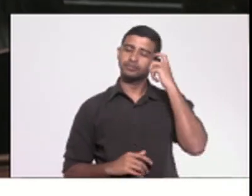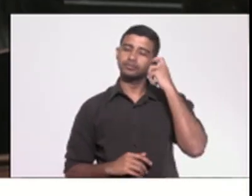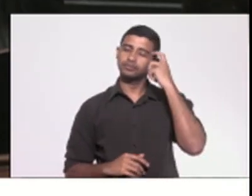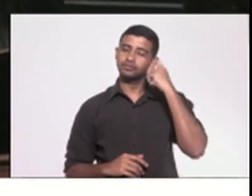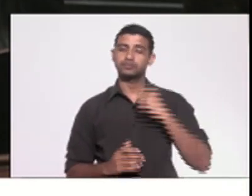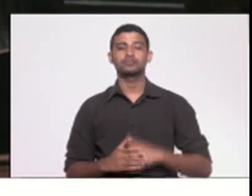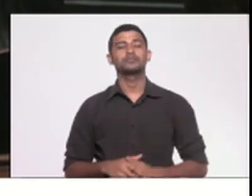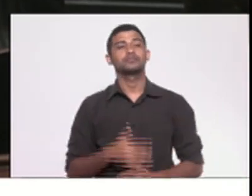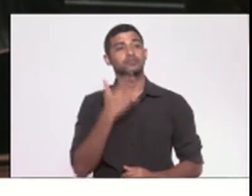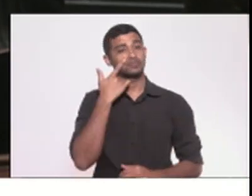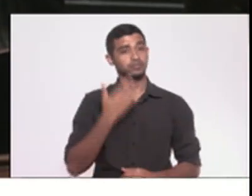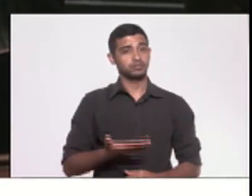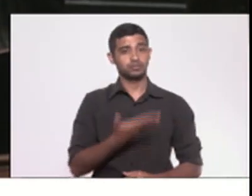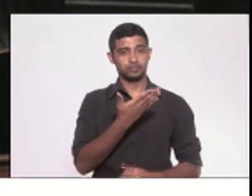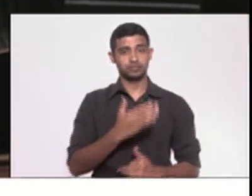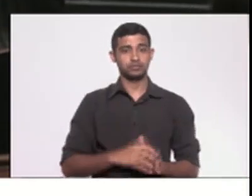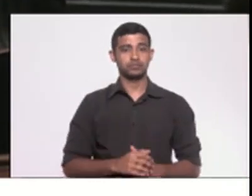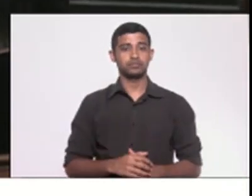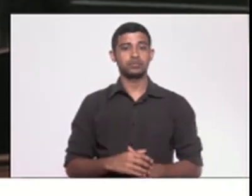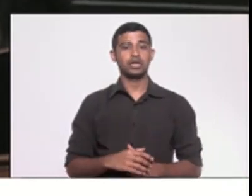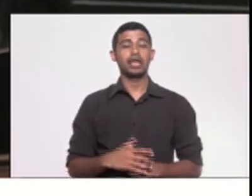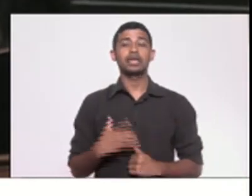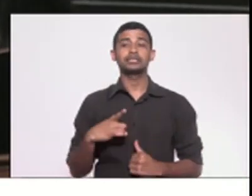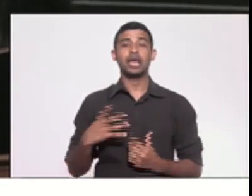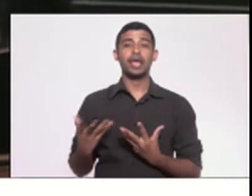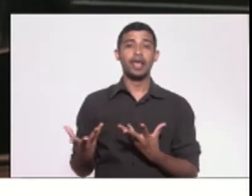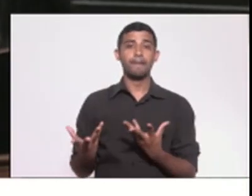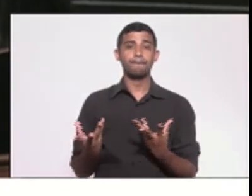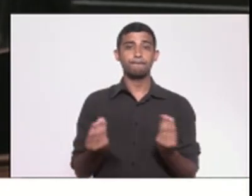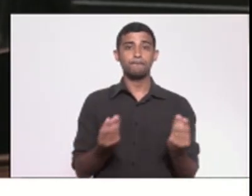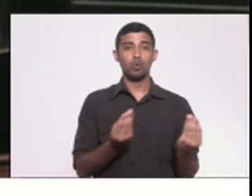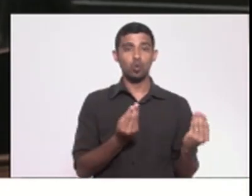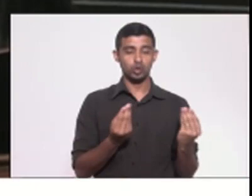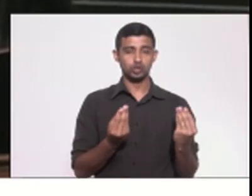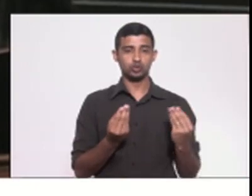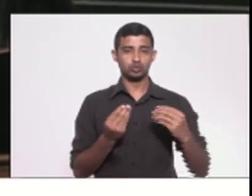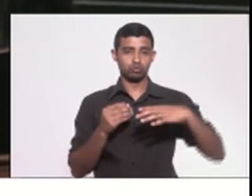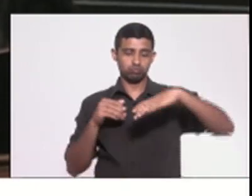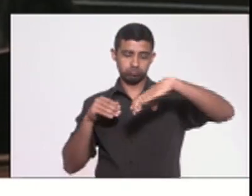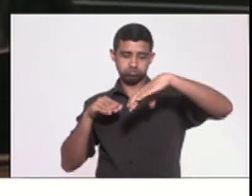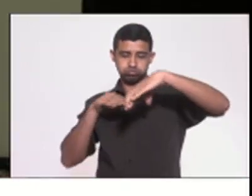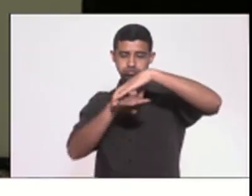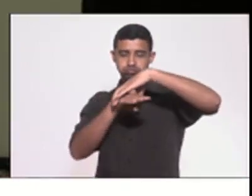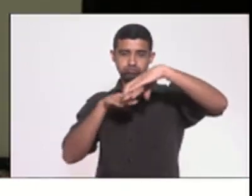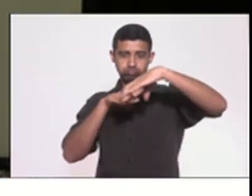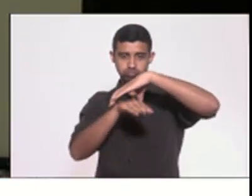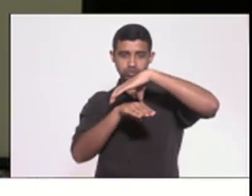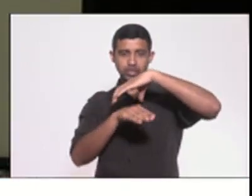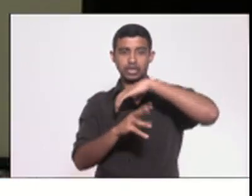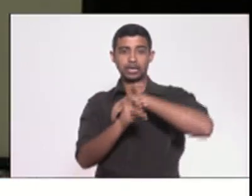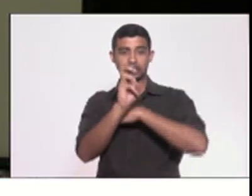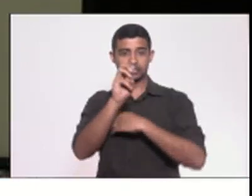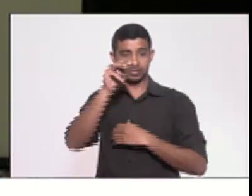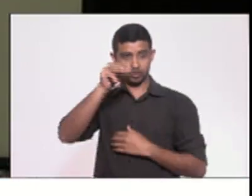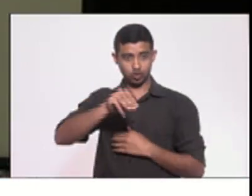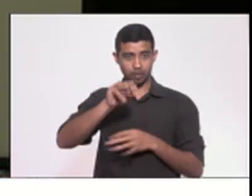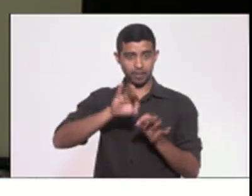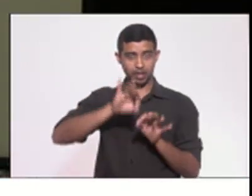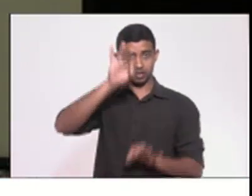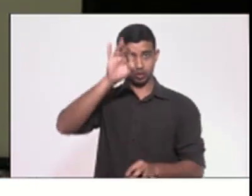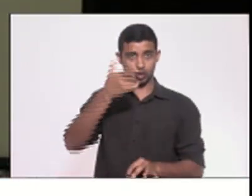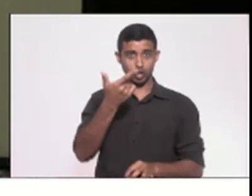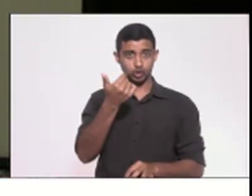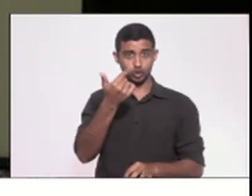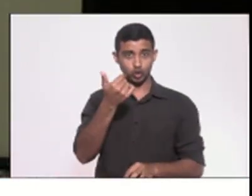isso que está aqui. São grandes túneis de 5 metros de altura, 4 metros de largura e 12 metros de